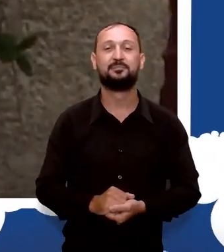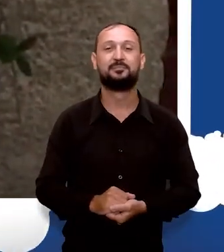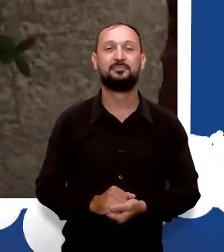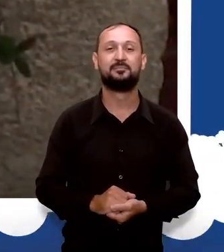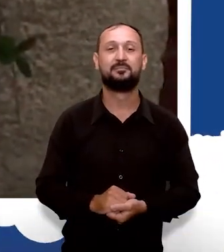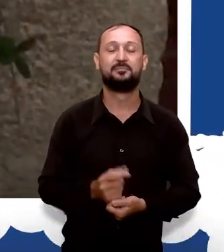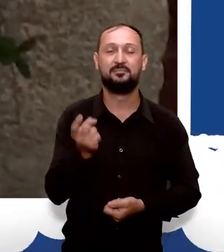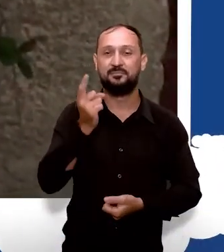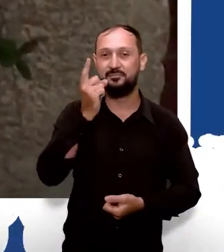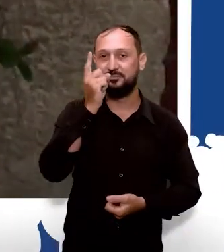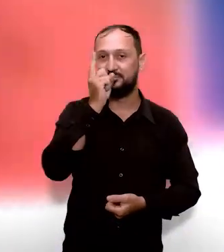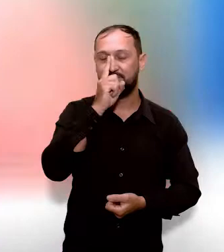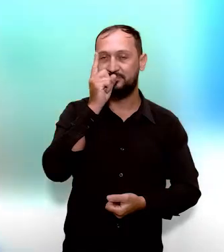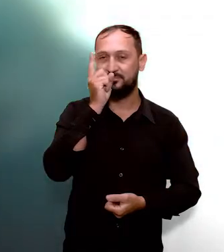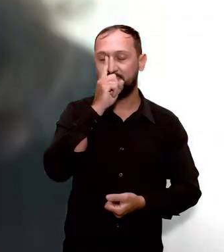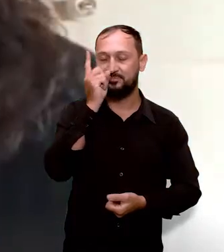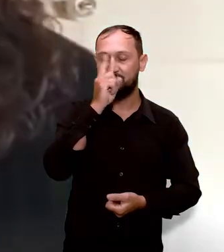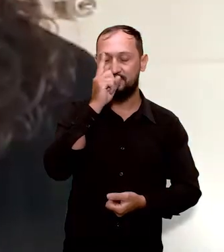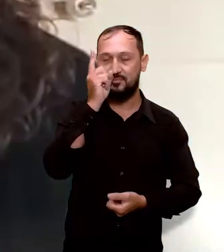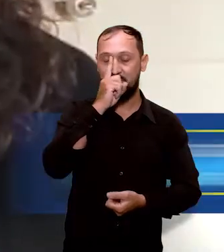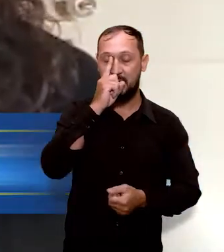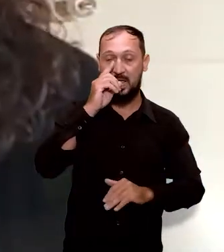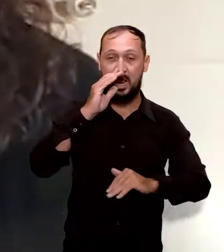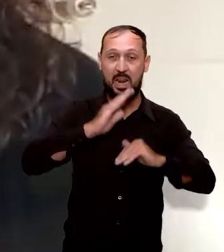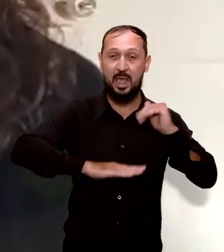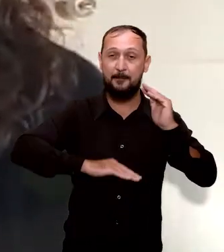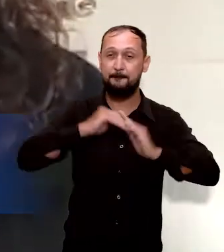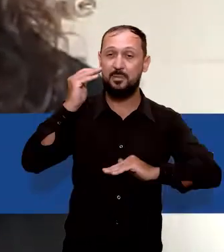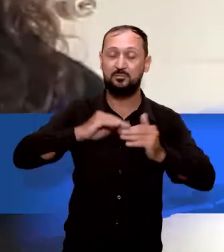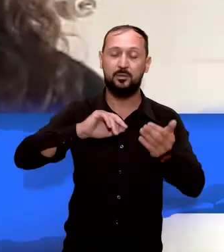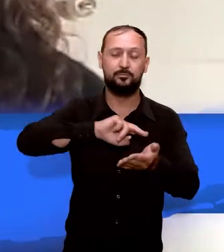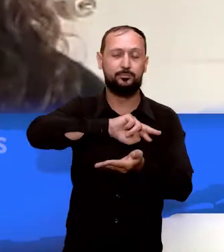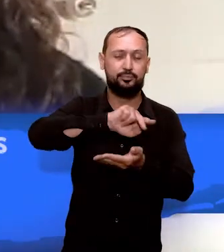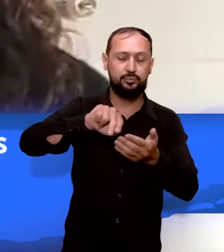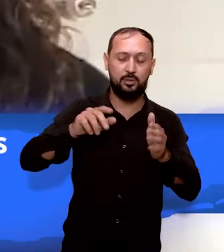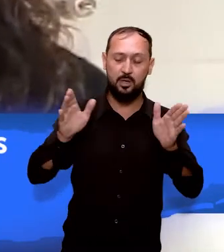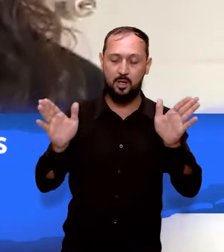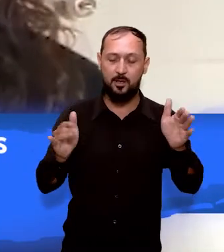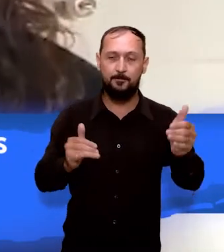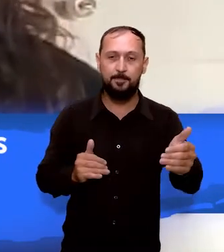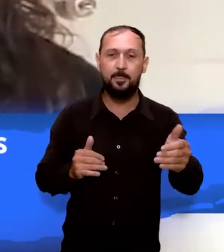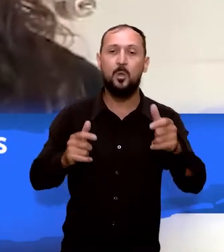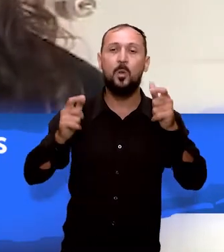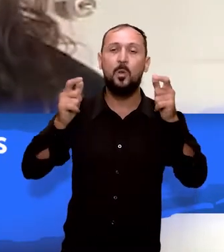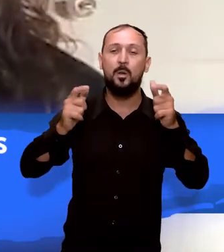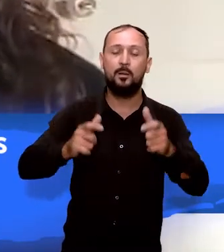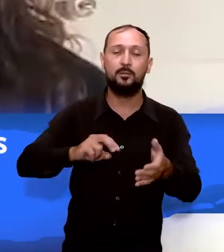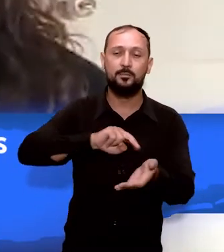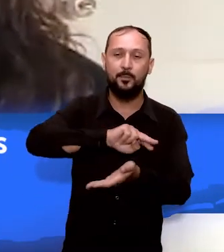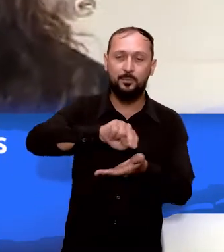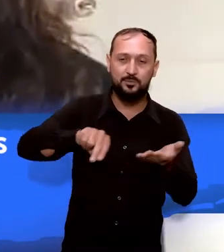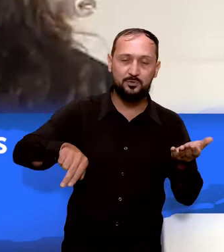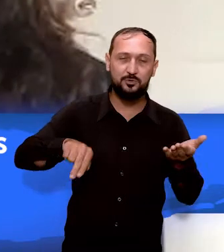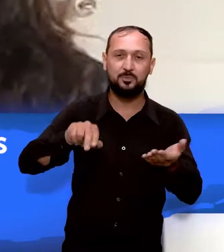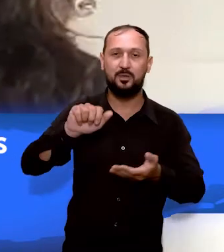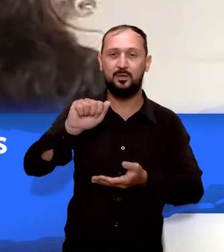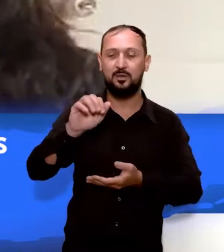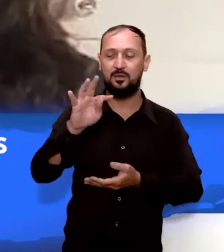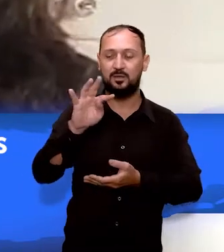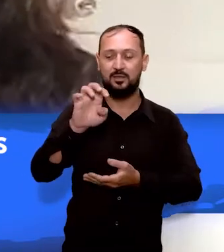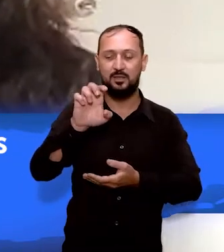pessoas. Obrigada! A minha mãe é uma artista múltipla, né? Não é à toa que o ateliê dela